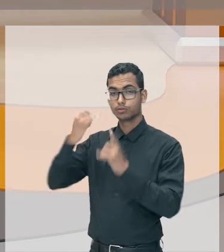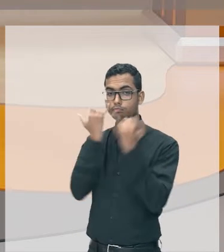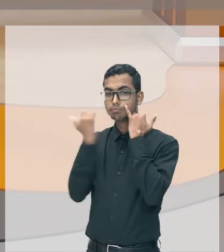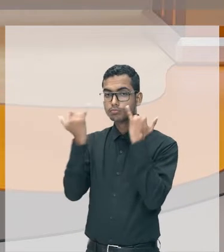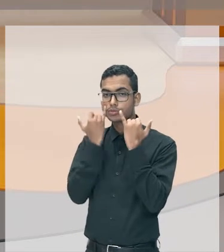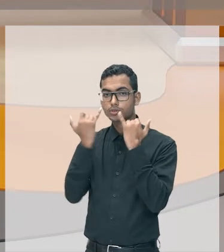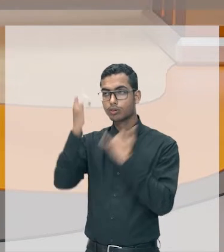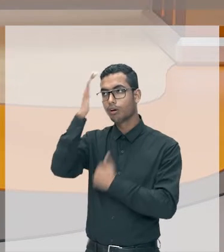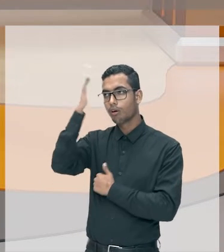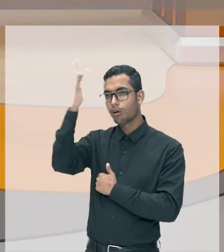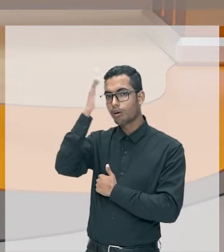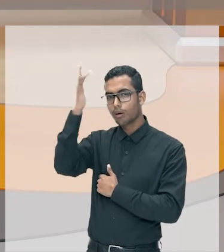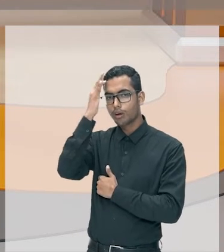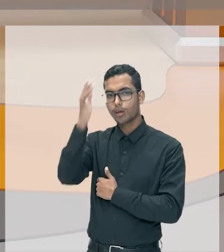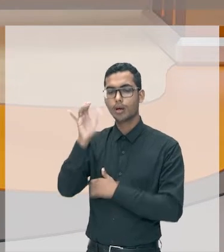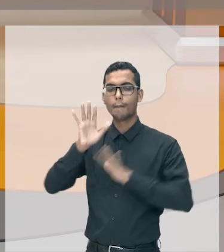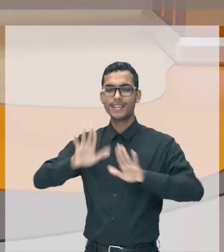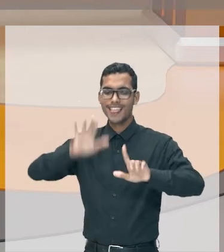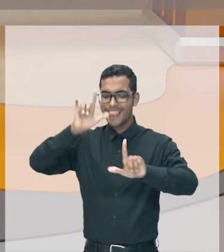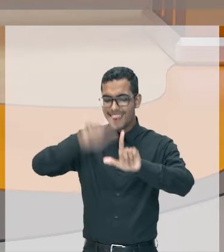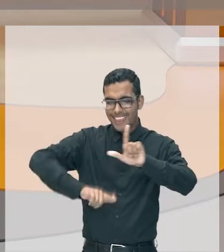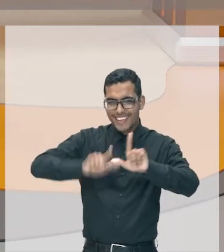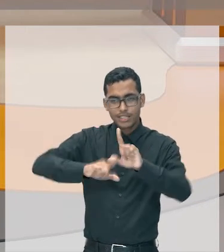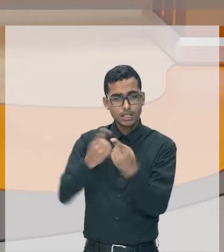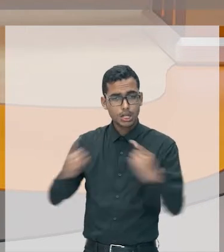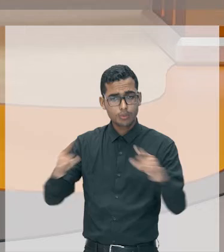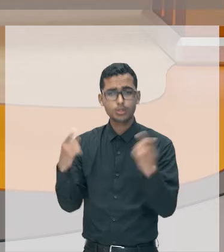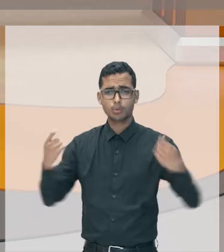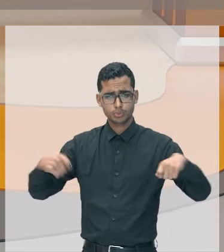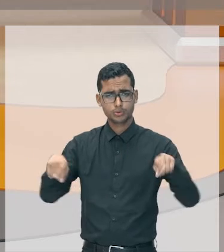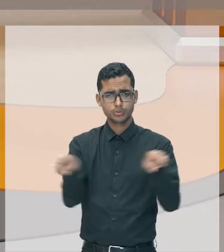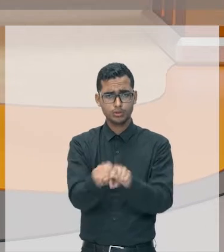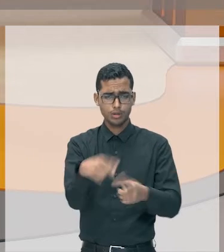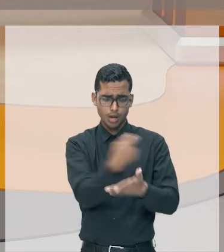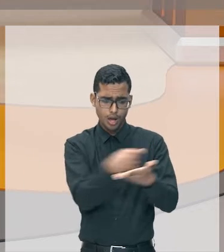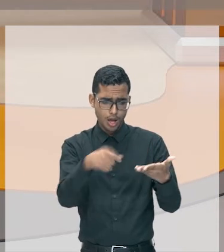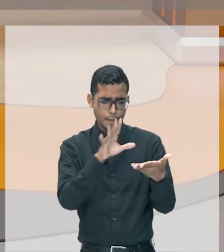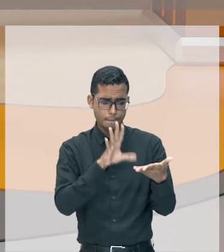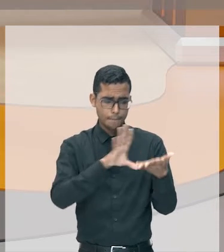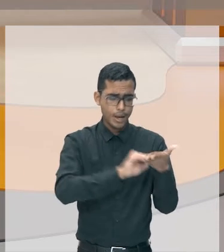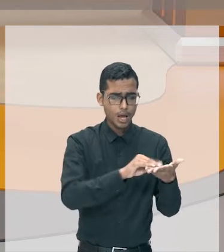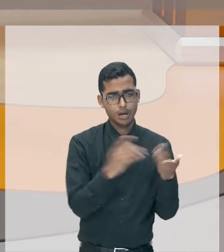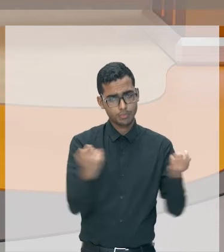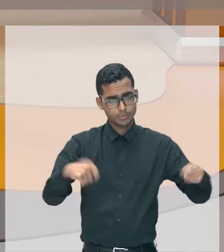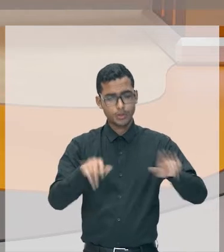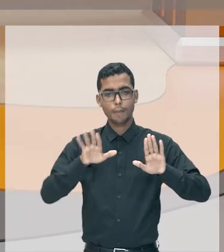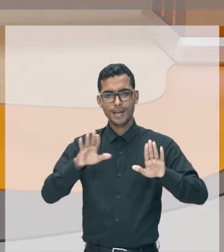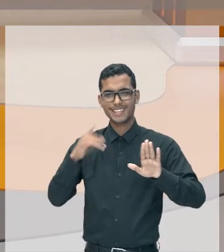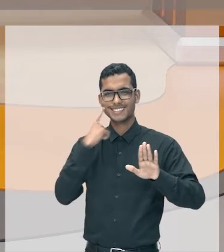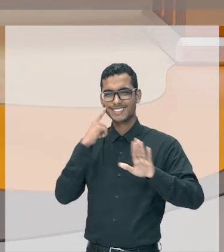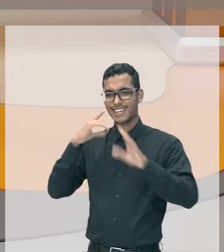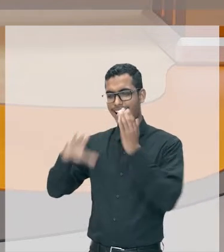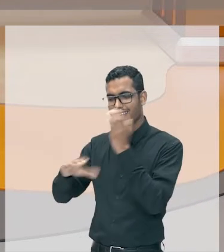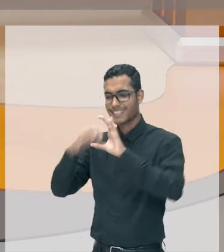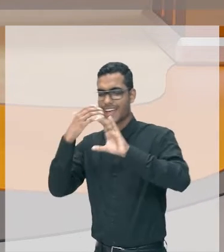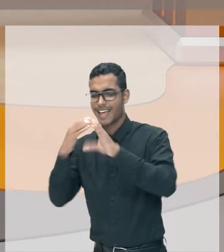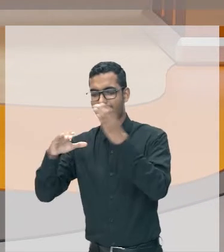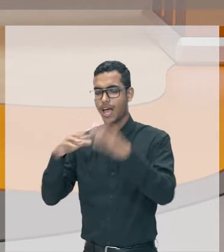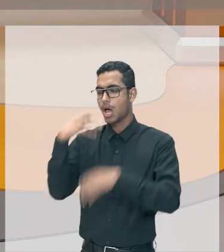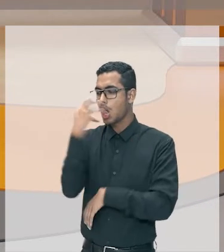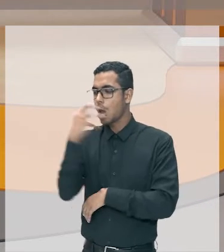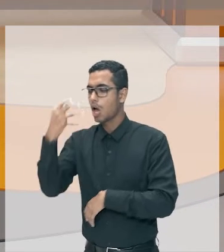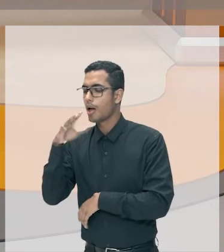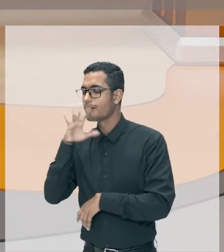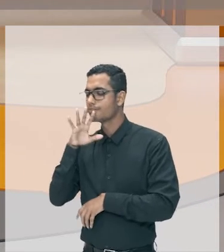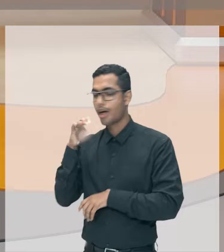da música? A letra da música aí, ela é uma fonte material. Mas a música cantada, eu não posso pegar a música cantada. Então,